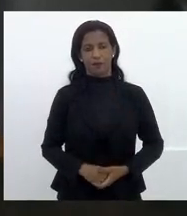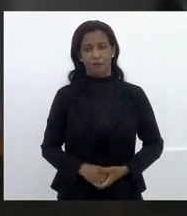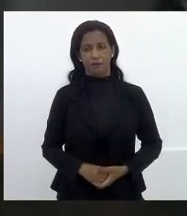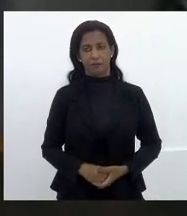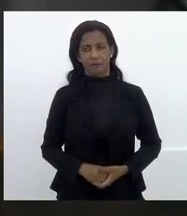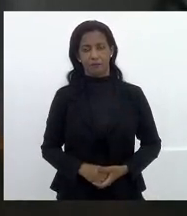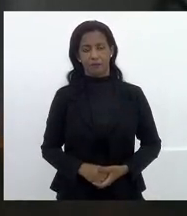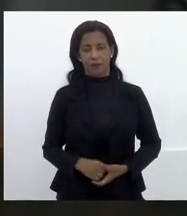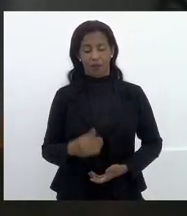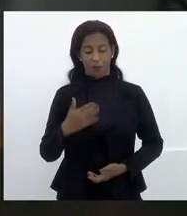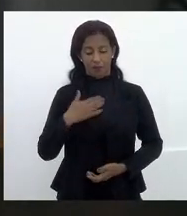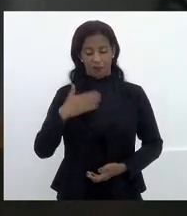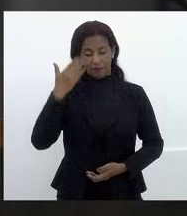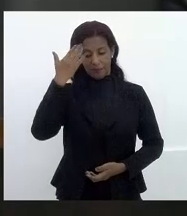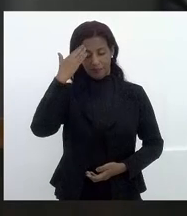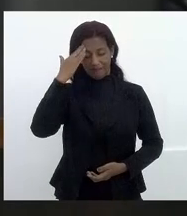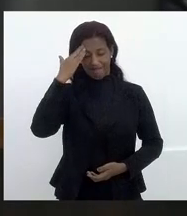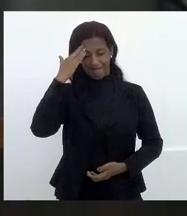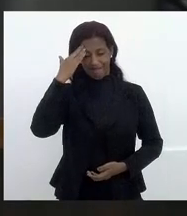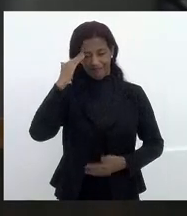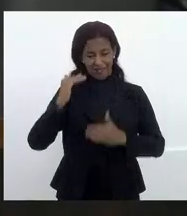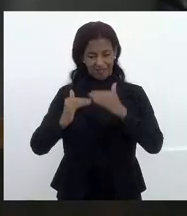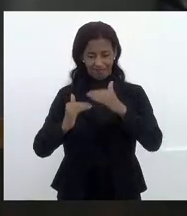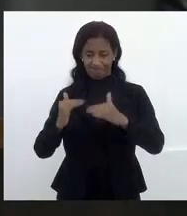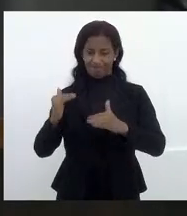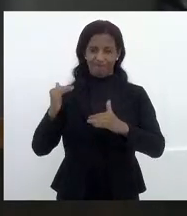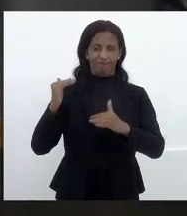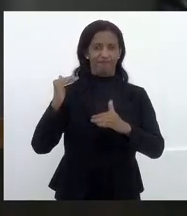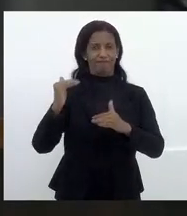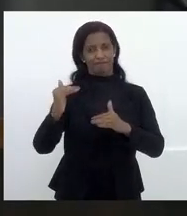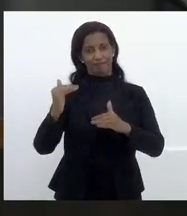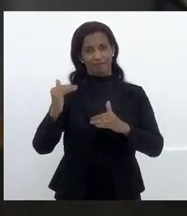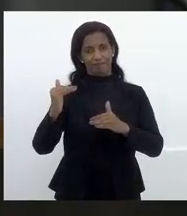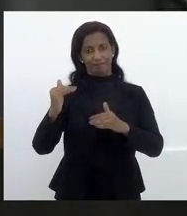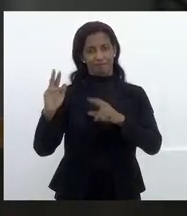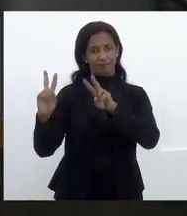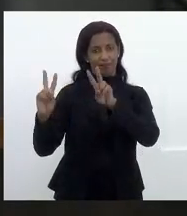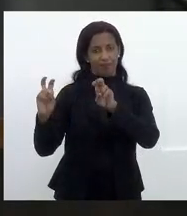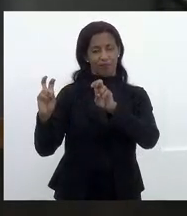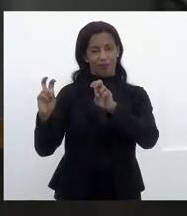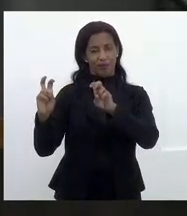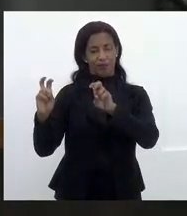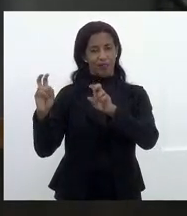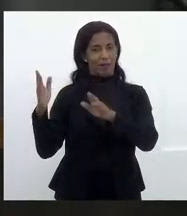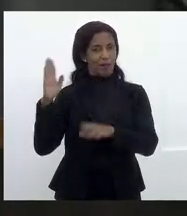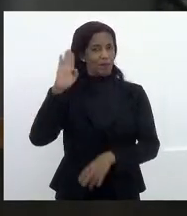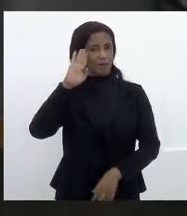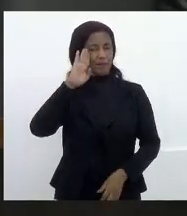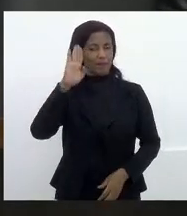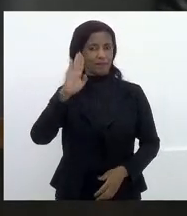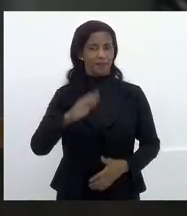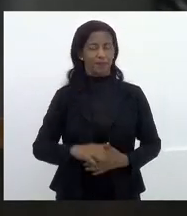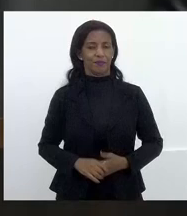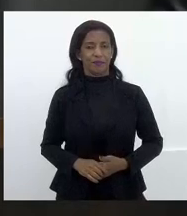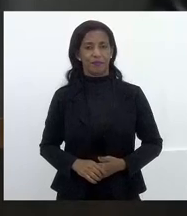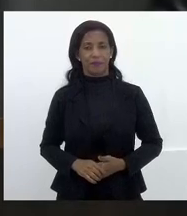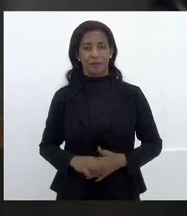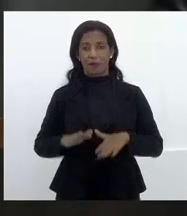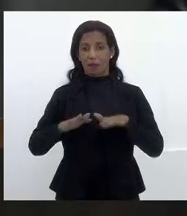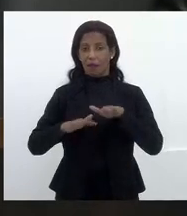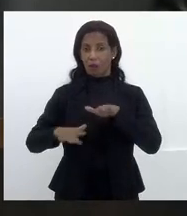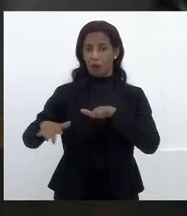no meu entendimento transbordaram é o tema central eu tô dizendo